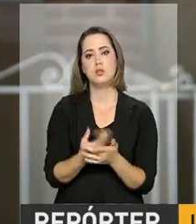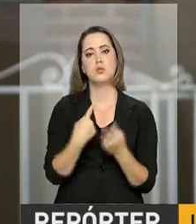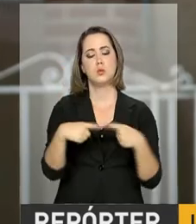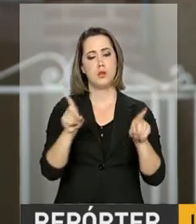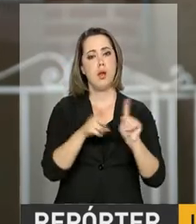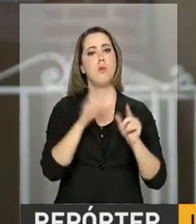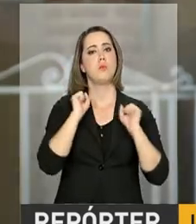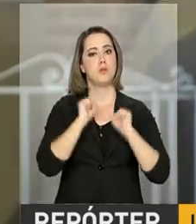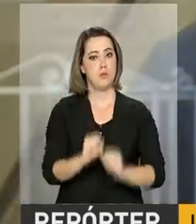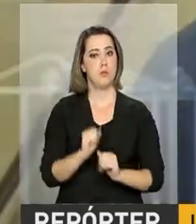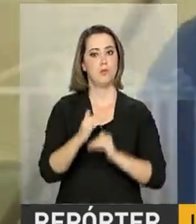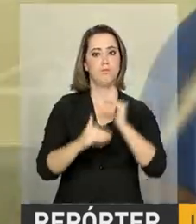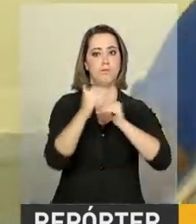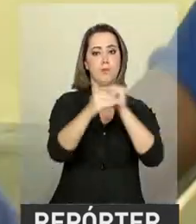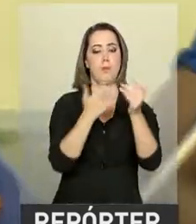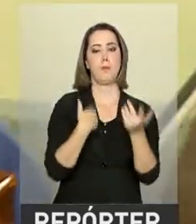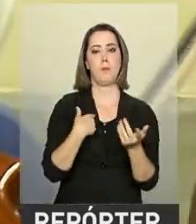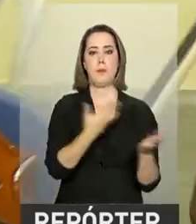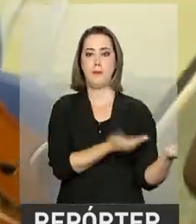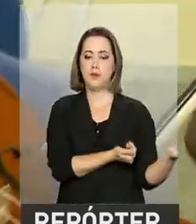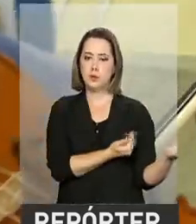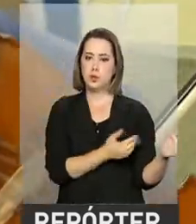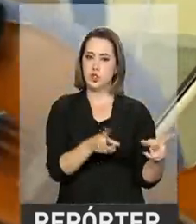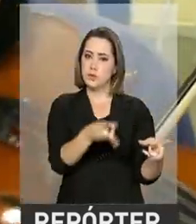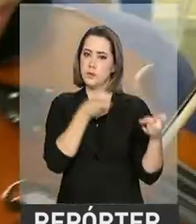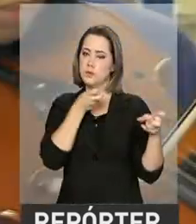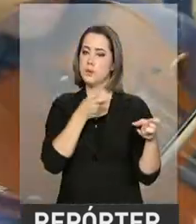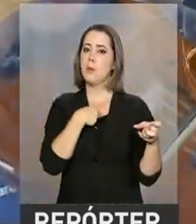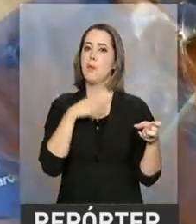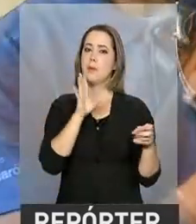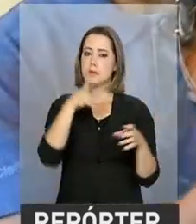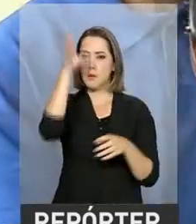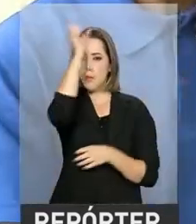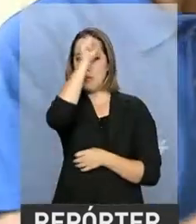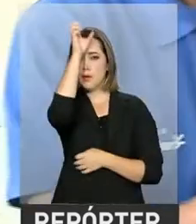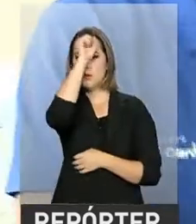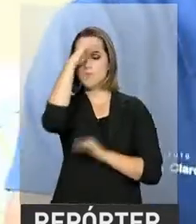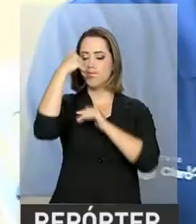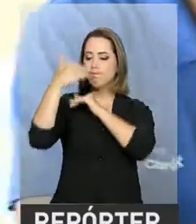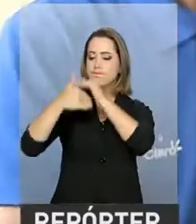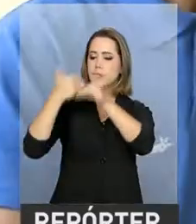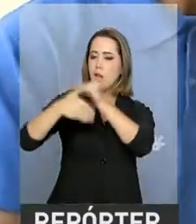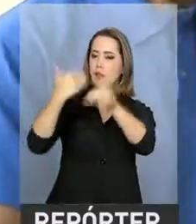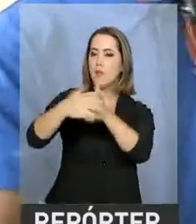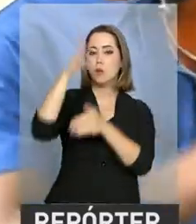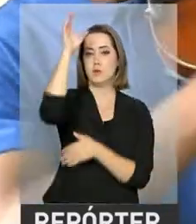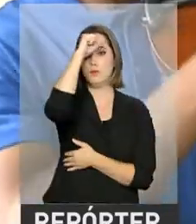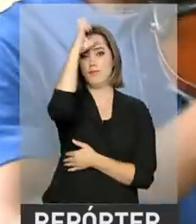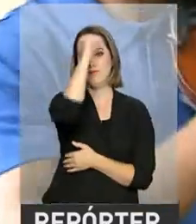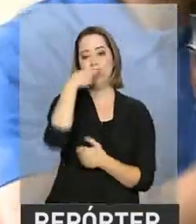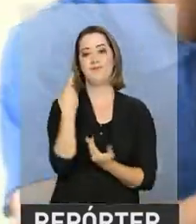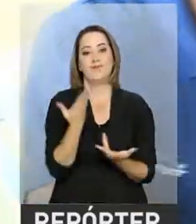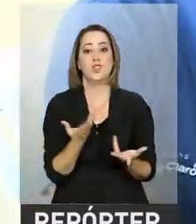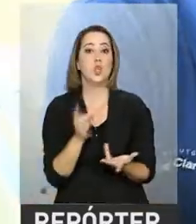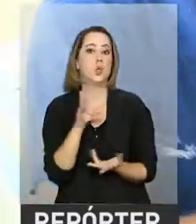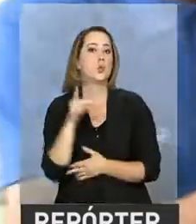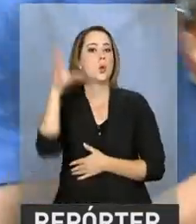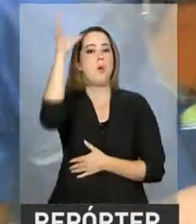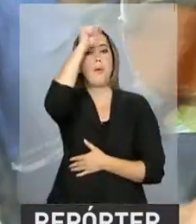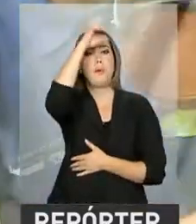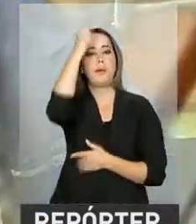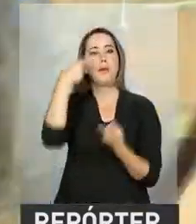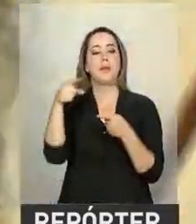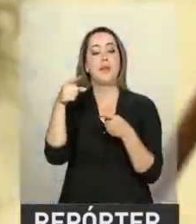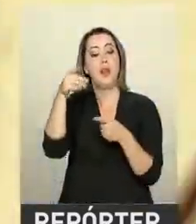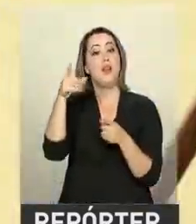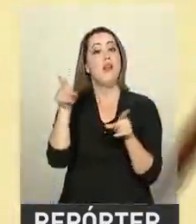ela mobiliza, ela faz com que os jovens percebam o seu aprendizado, a evolução do seu aprendizado. E ao aprender a música,